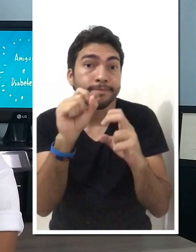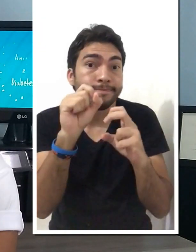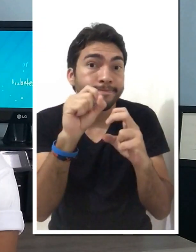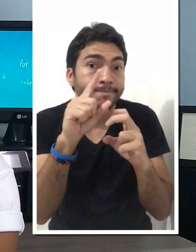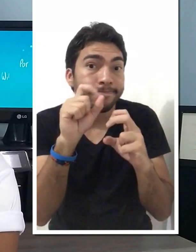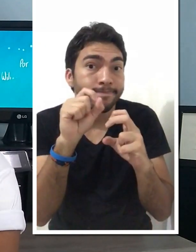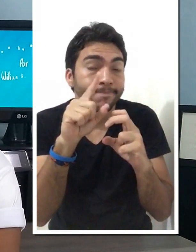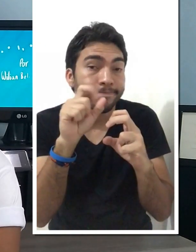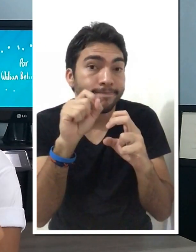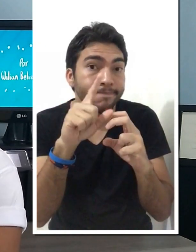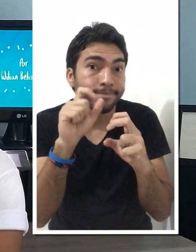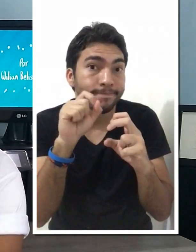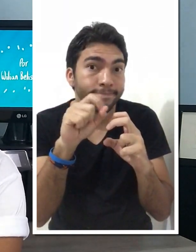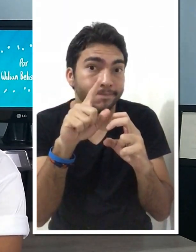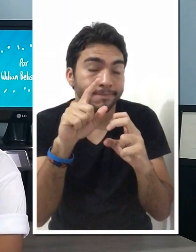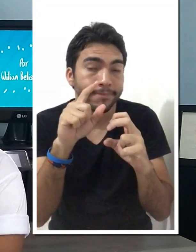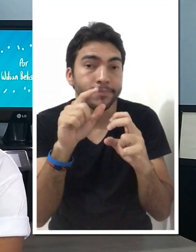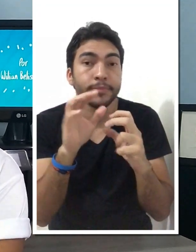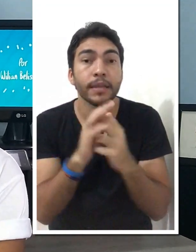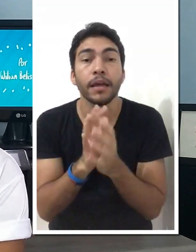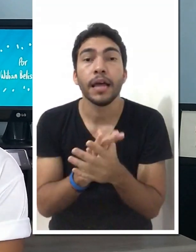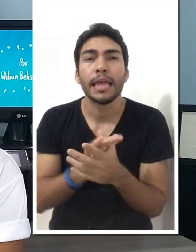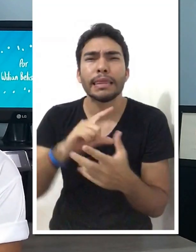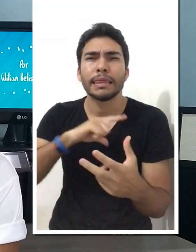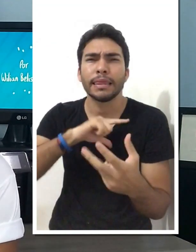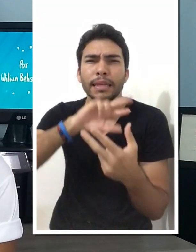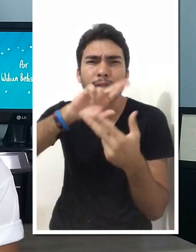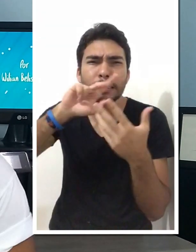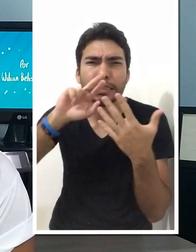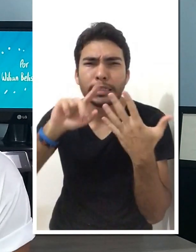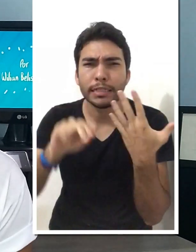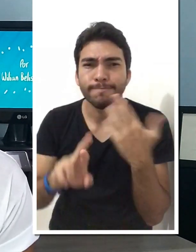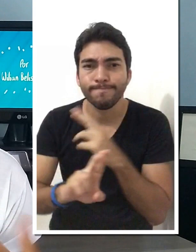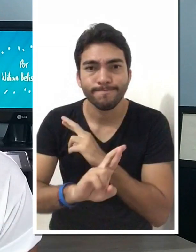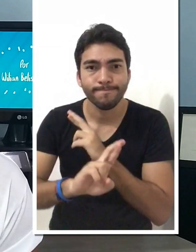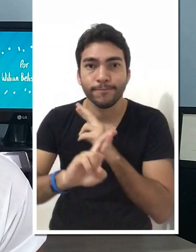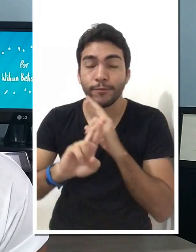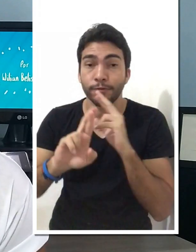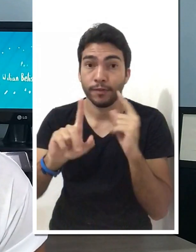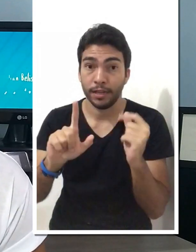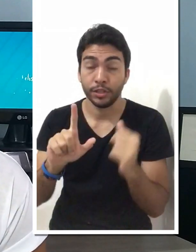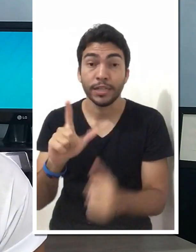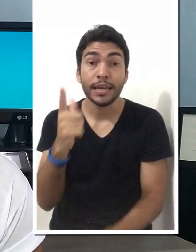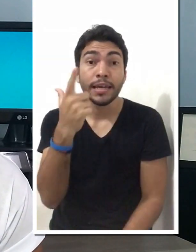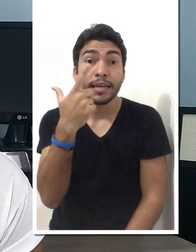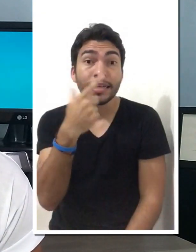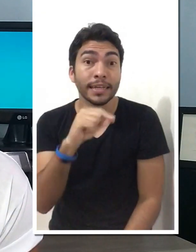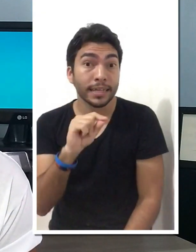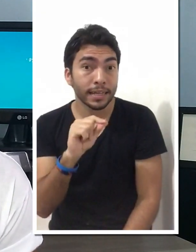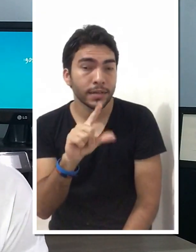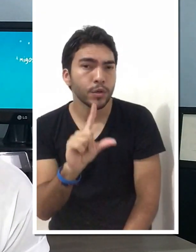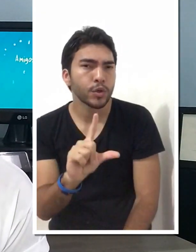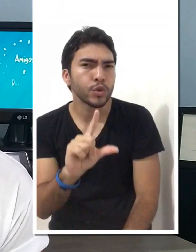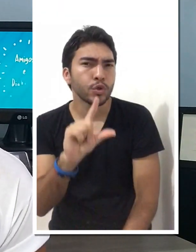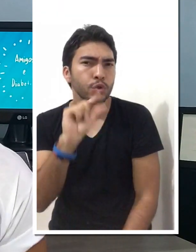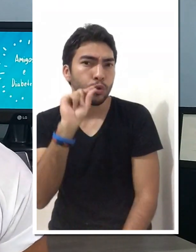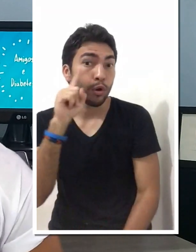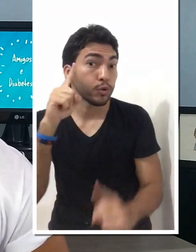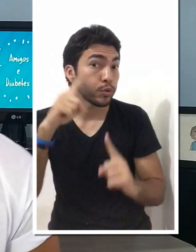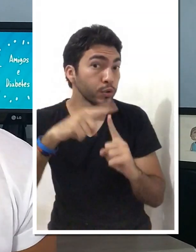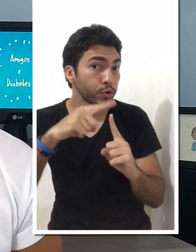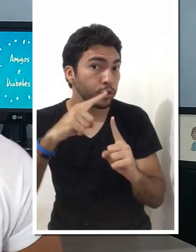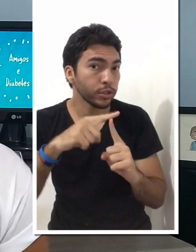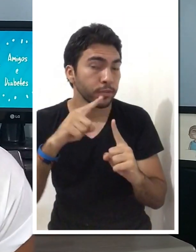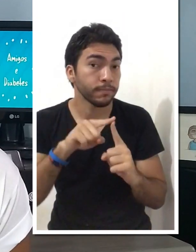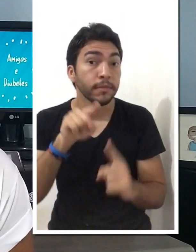de agulha, o tamanho da própria seringa em si, e quem decide o tamanho da agulha que vai utilizar é